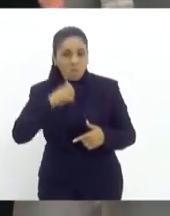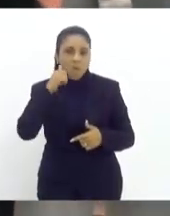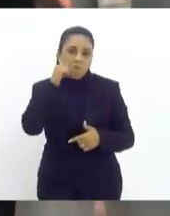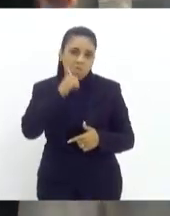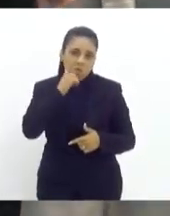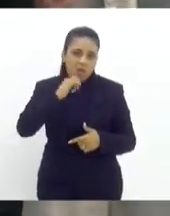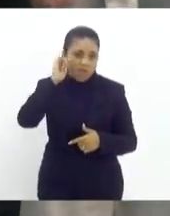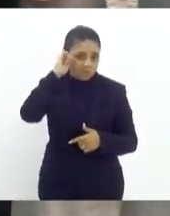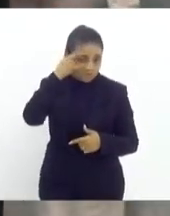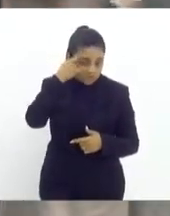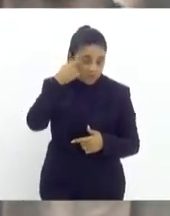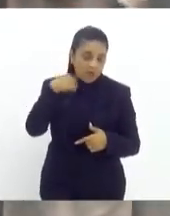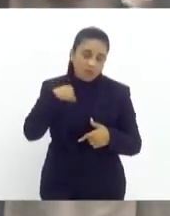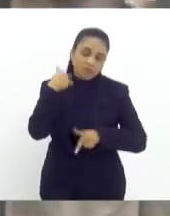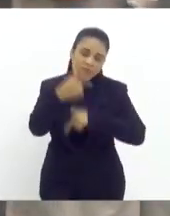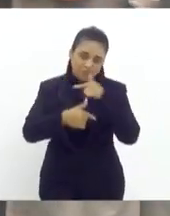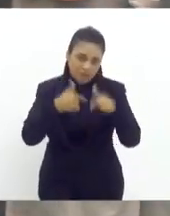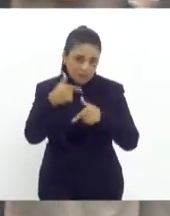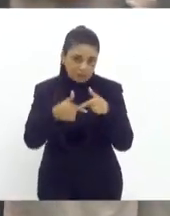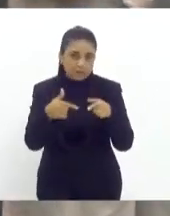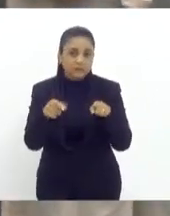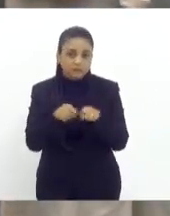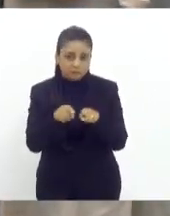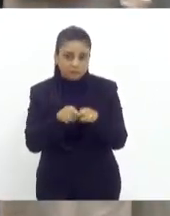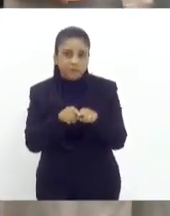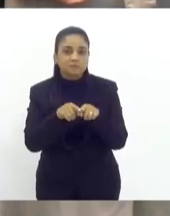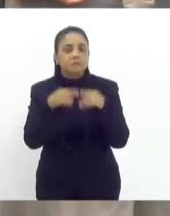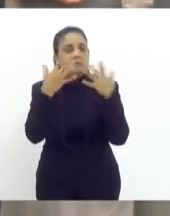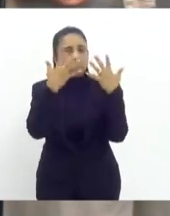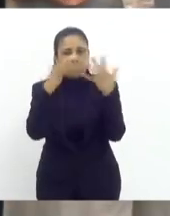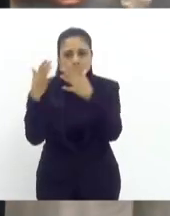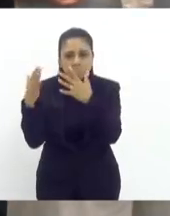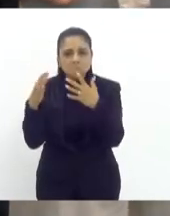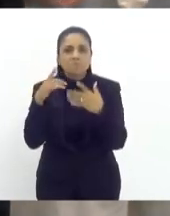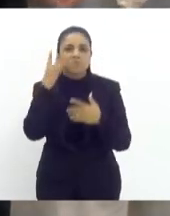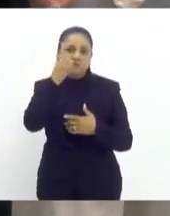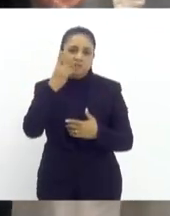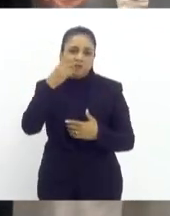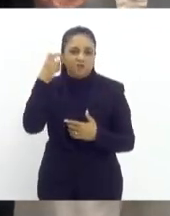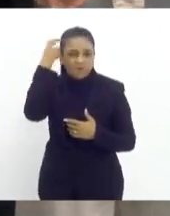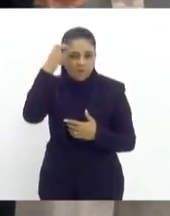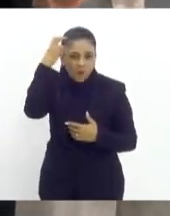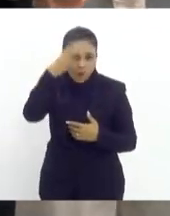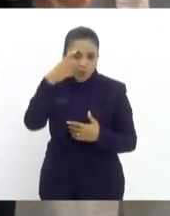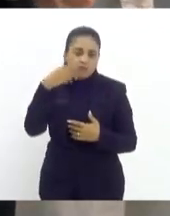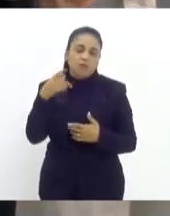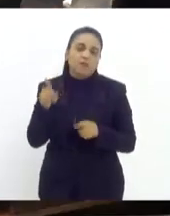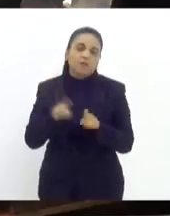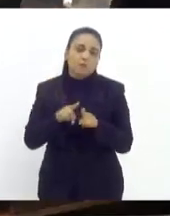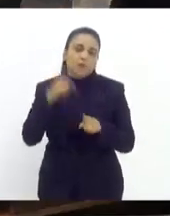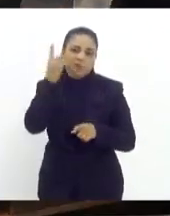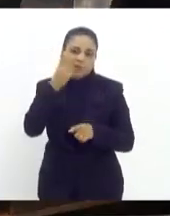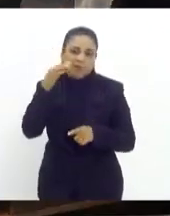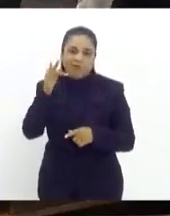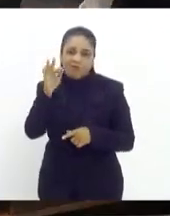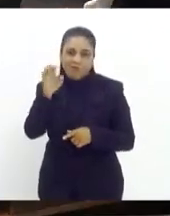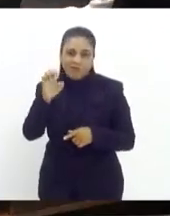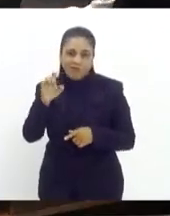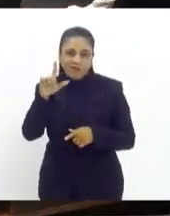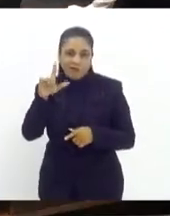Mas também de ser uma Mulher trabalhadora e parabenizar mais uma vez a deputada Verônica e o deputado Felipinho Habib's